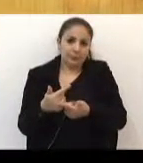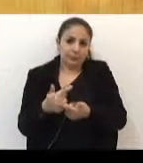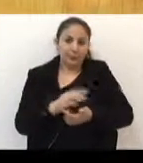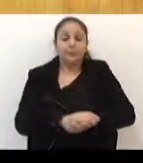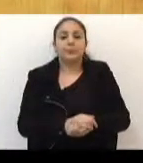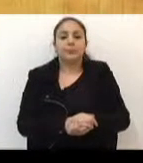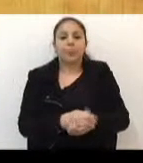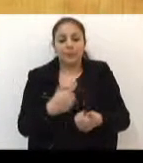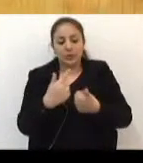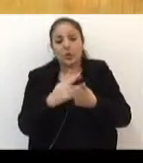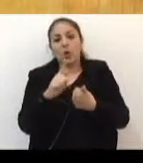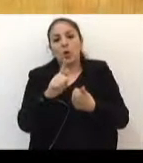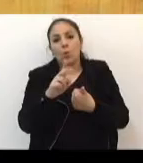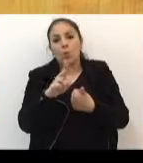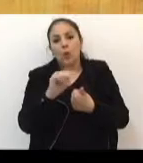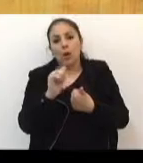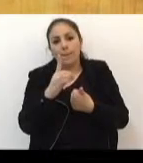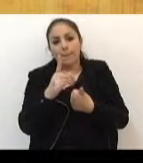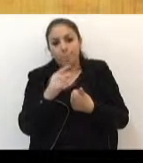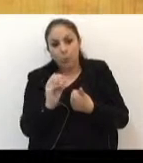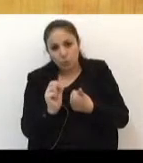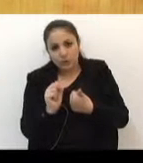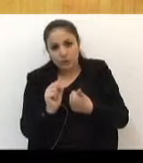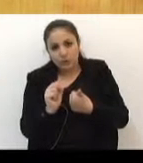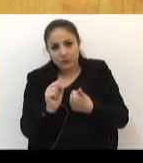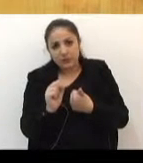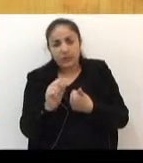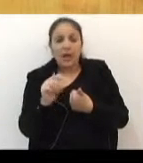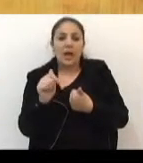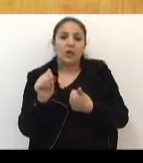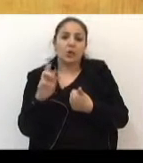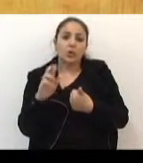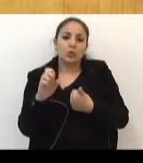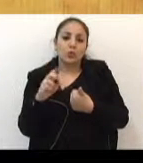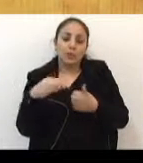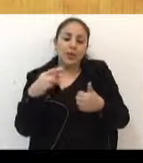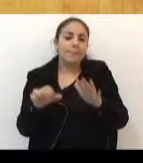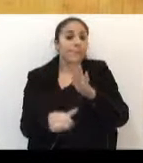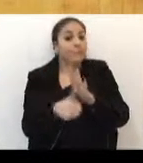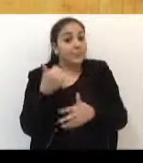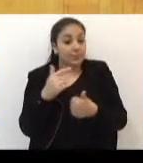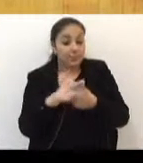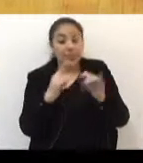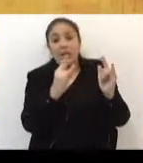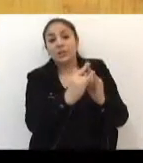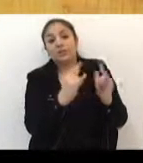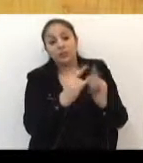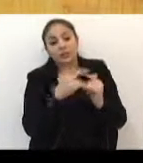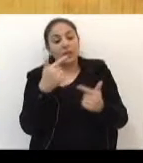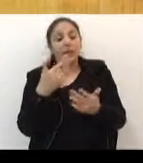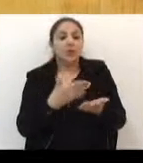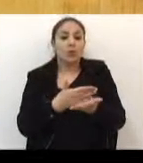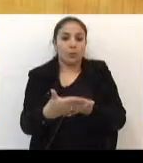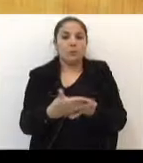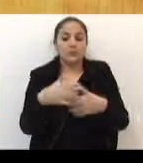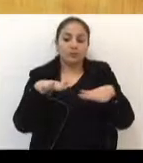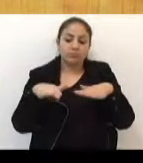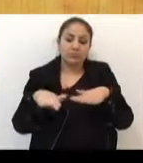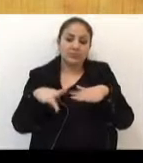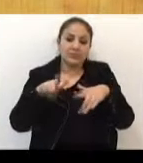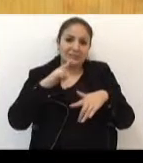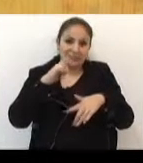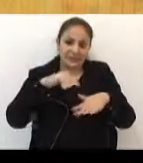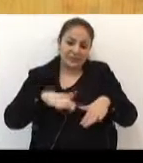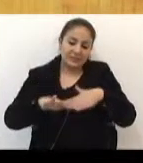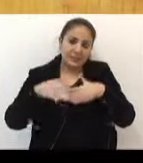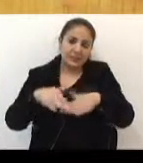né? Então ficou o Guapos da Agronomia, que será a primeira entidade a adentrar a Avenida 7 de Setembro, a luta